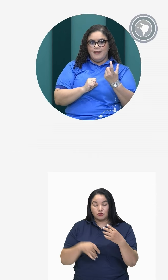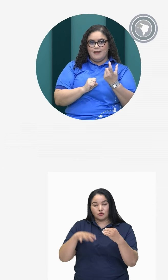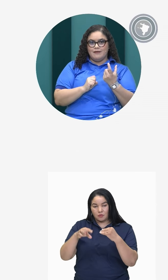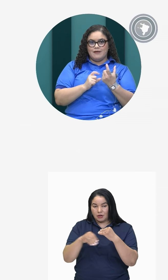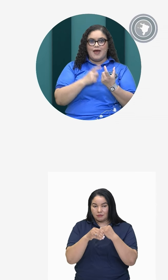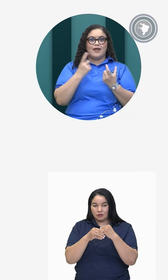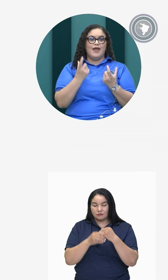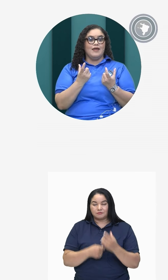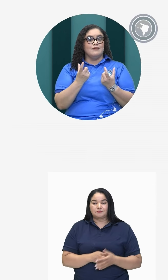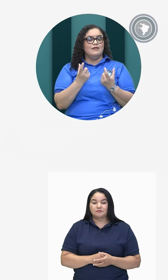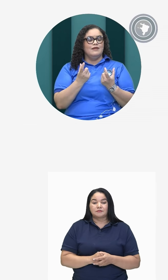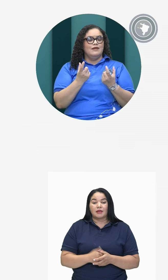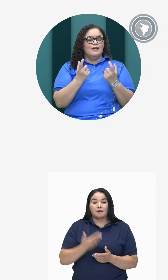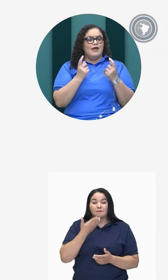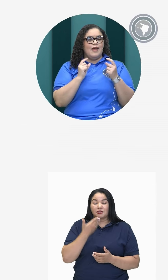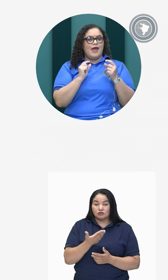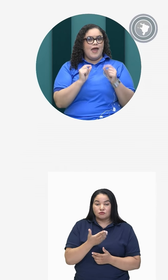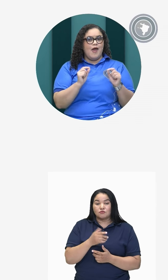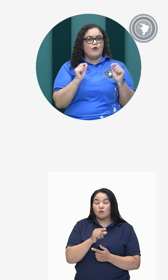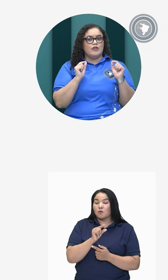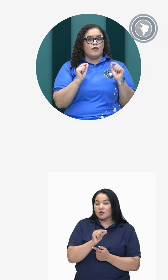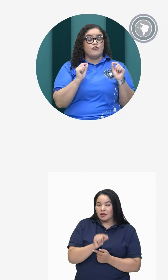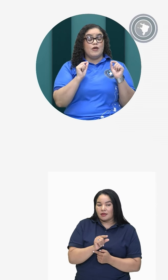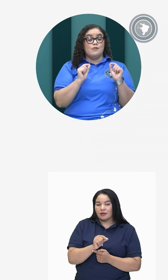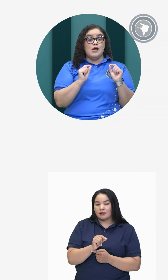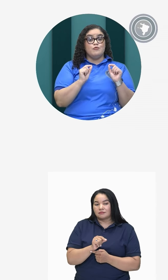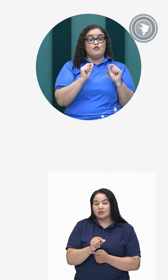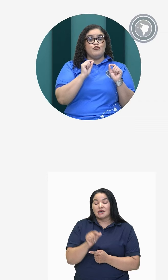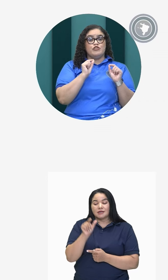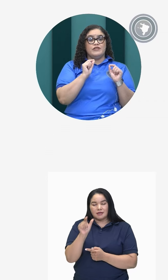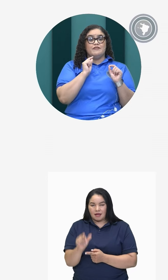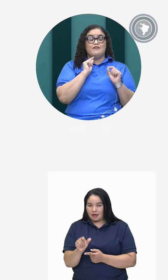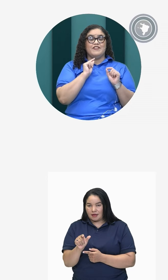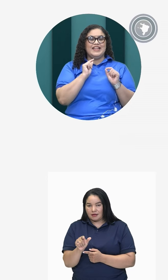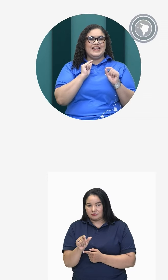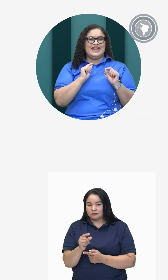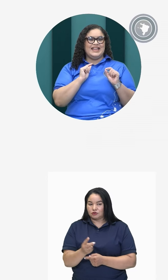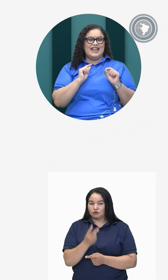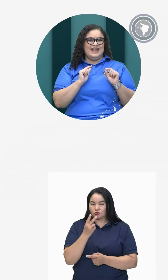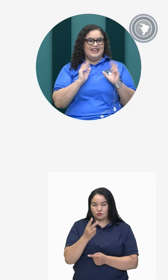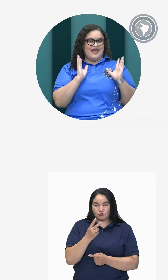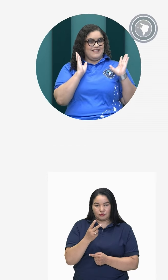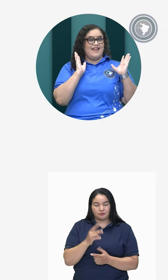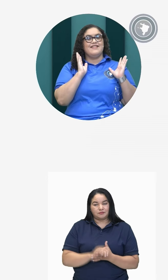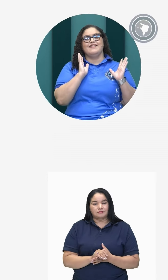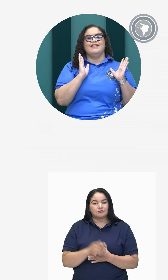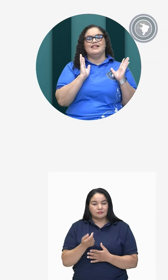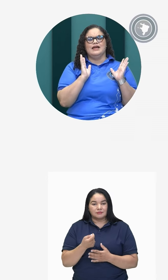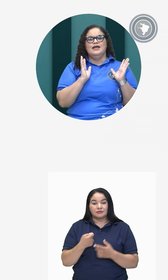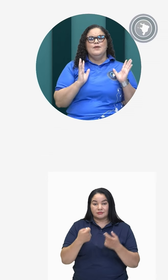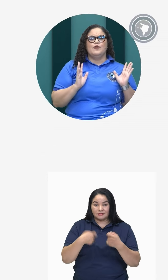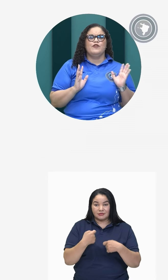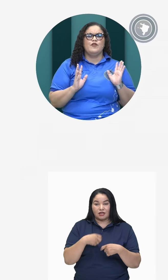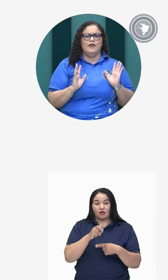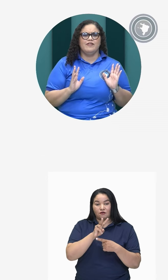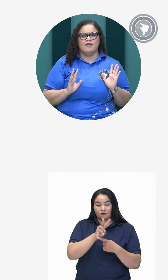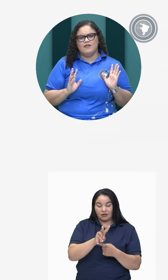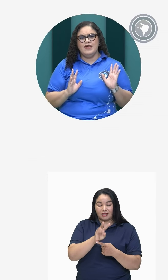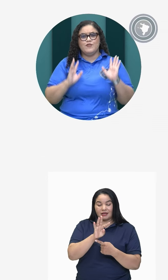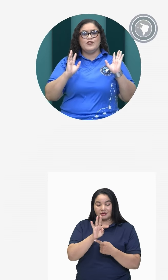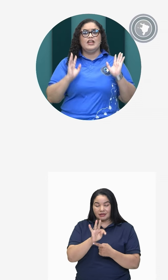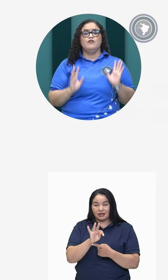o quê? A quem? É o que nós chamamos de VTDI, essa é a sigla.